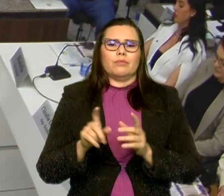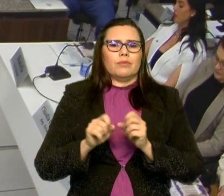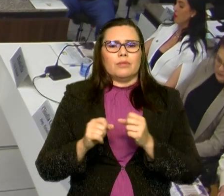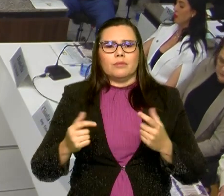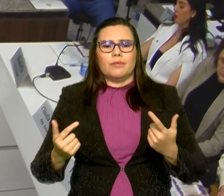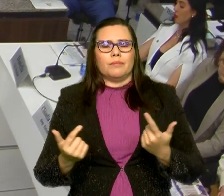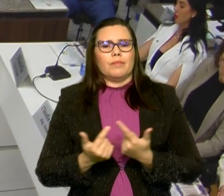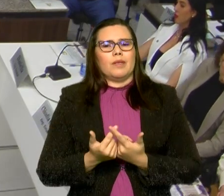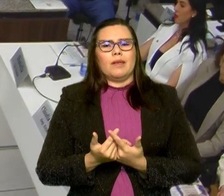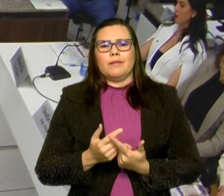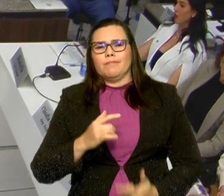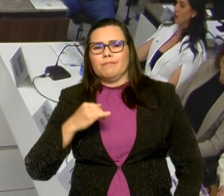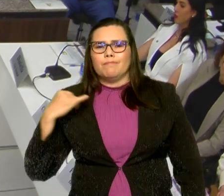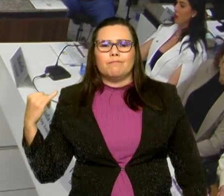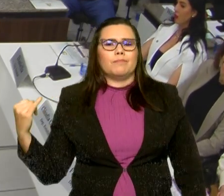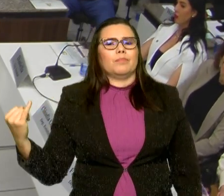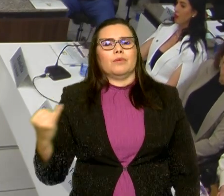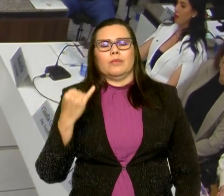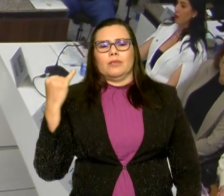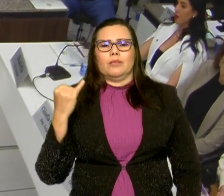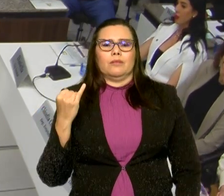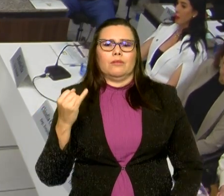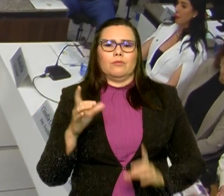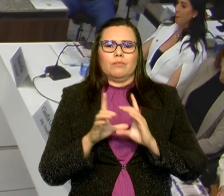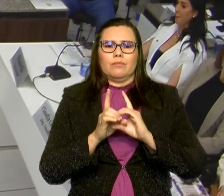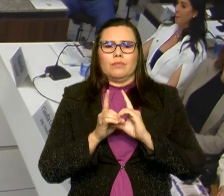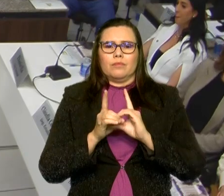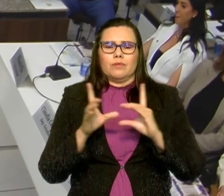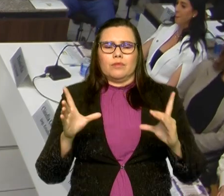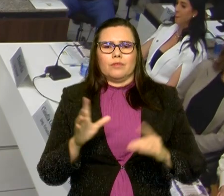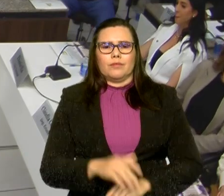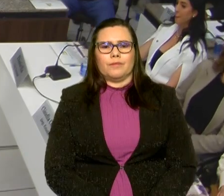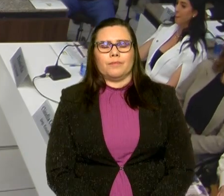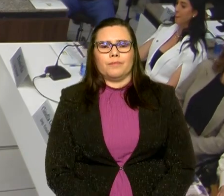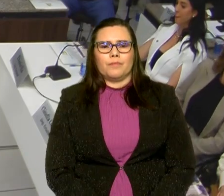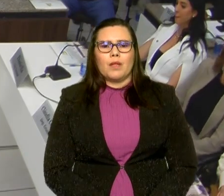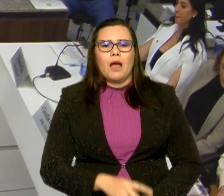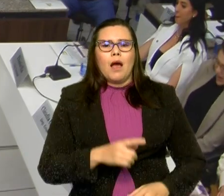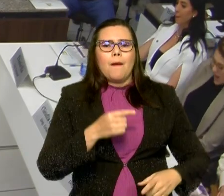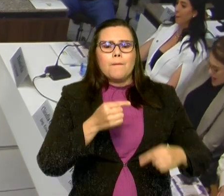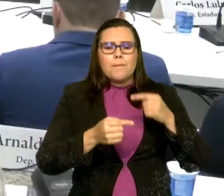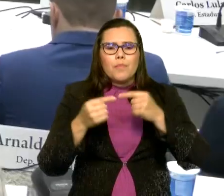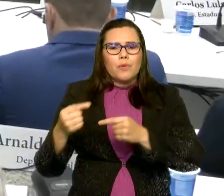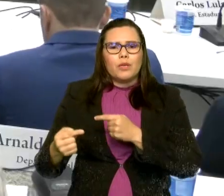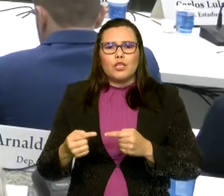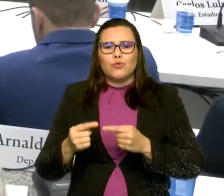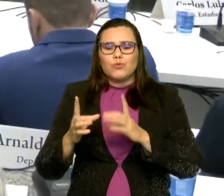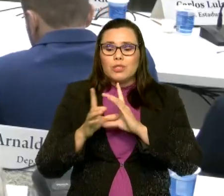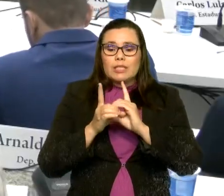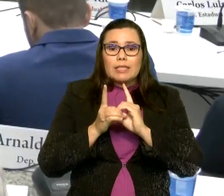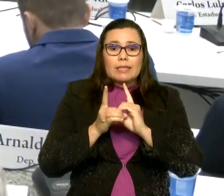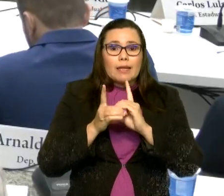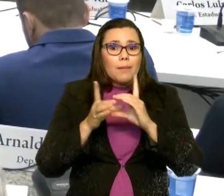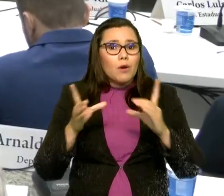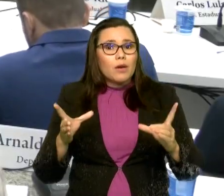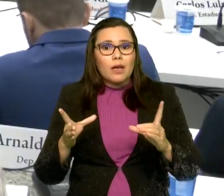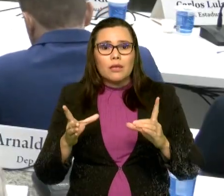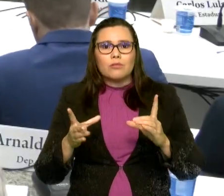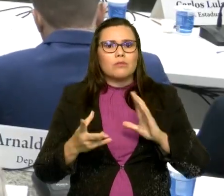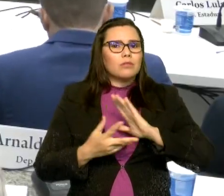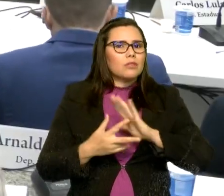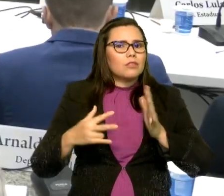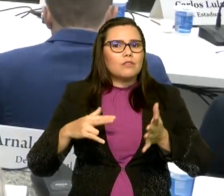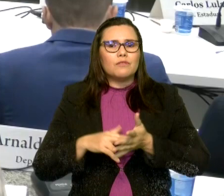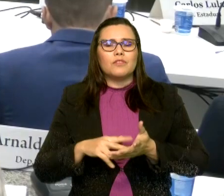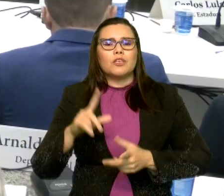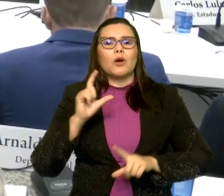a democracia. Um regime político só pode se considerar democrático a partir de parlamentos